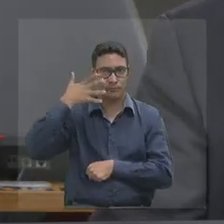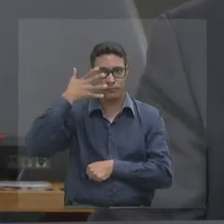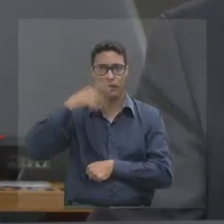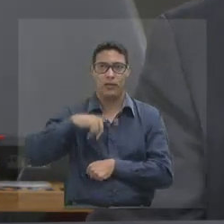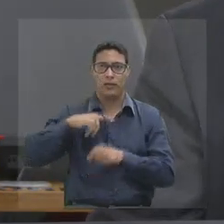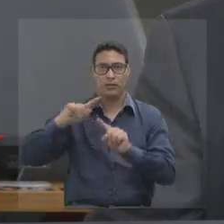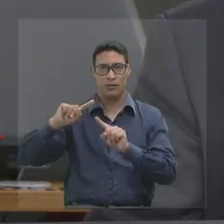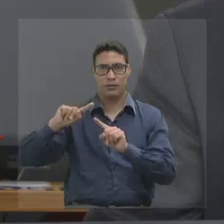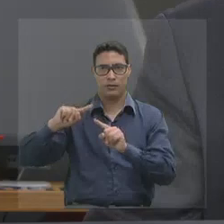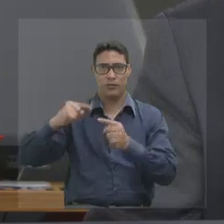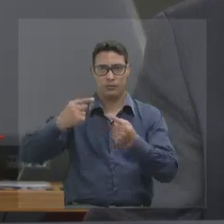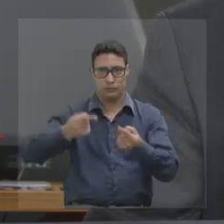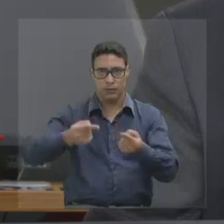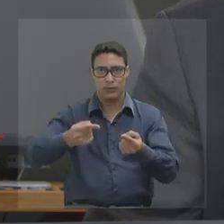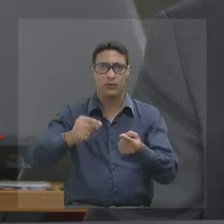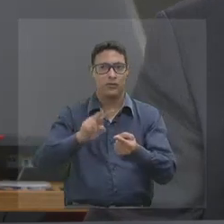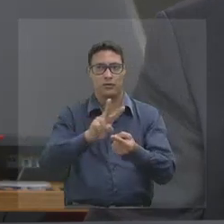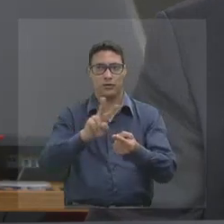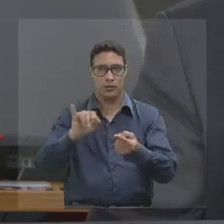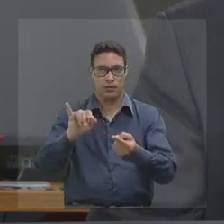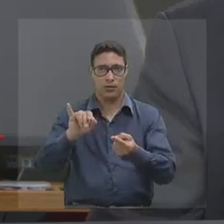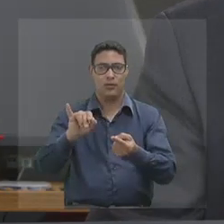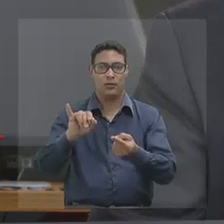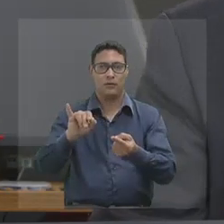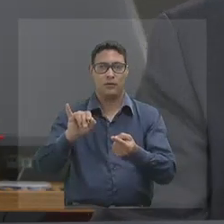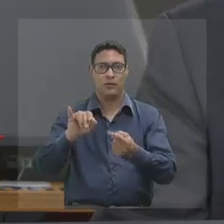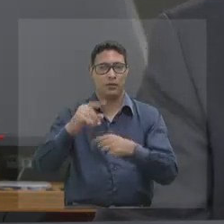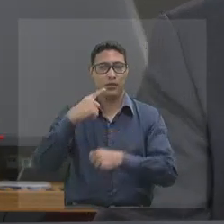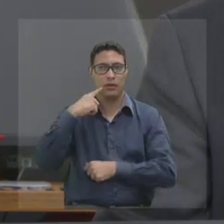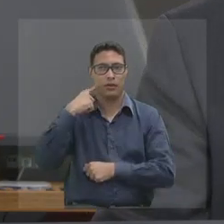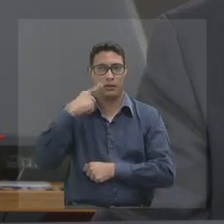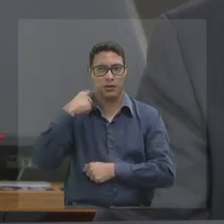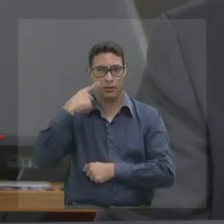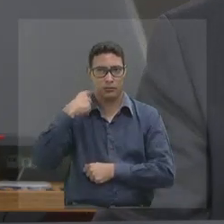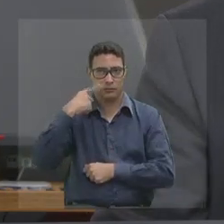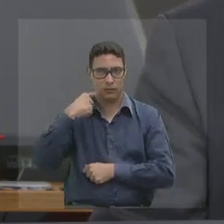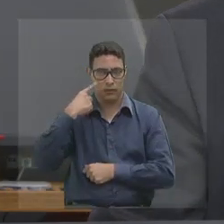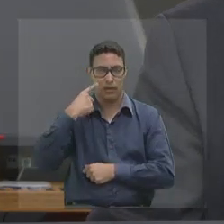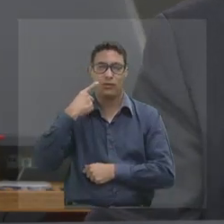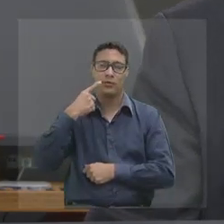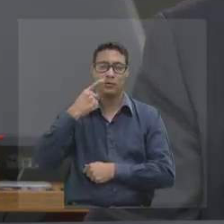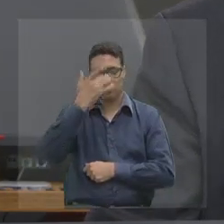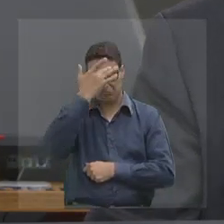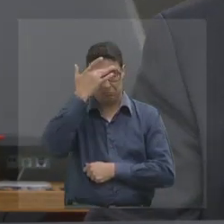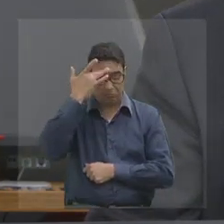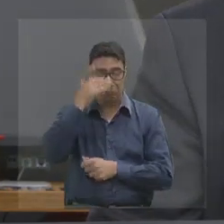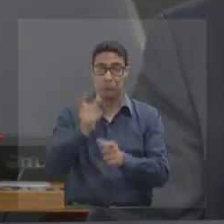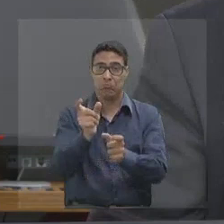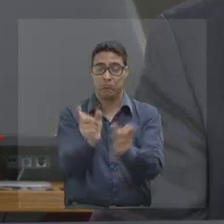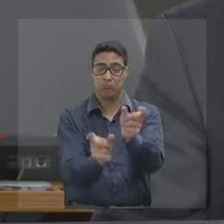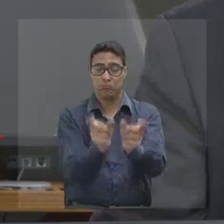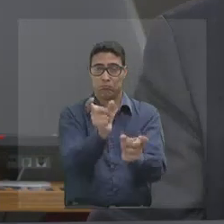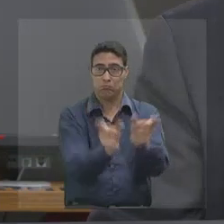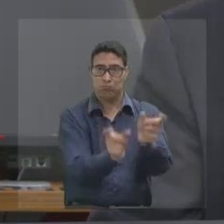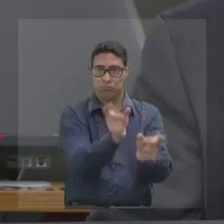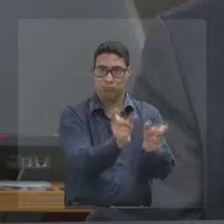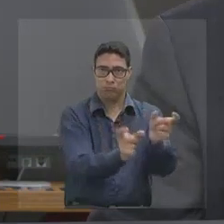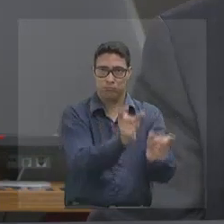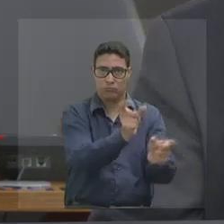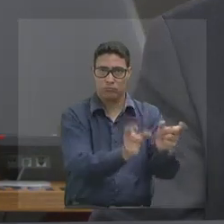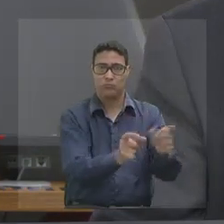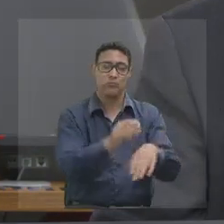será concedida a palavra a deputadas e aos deputados nos termos da